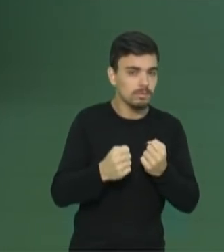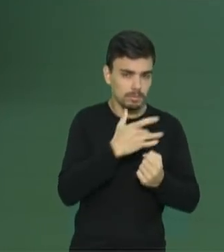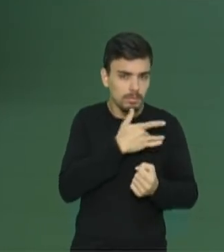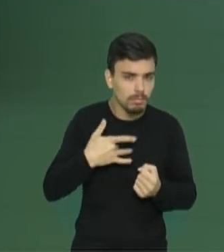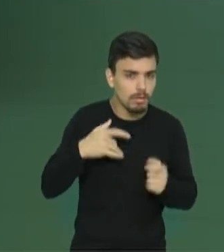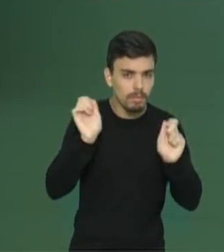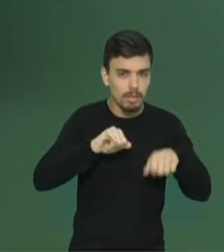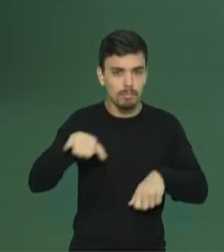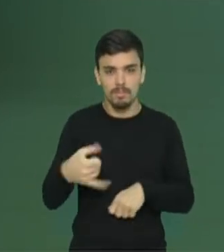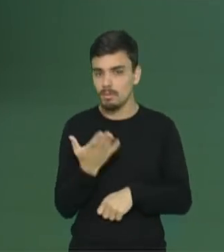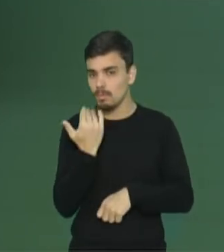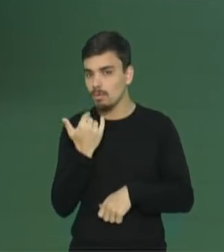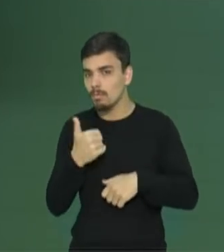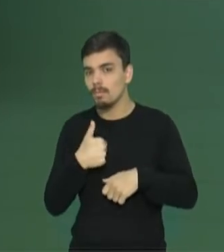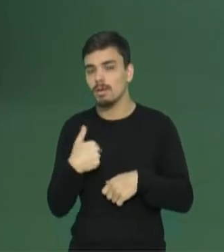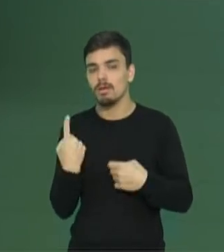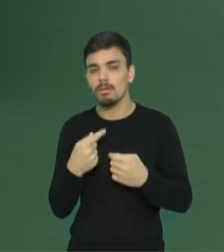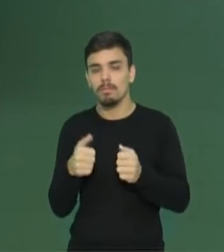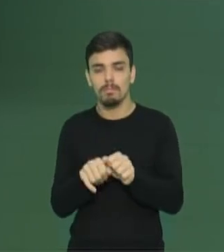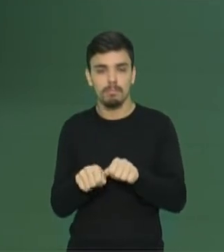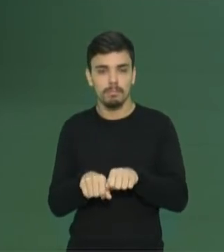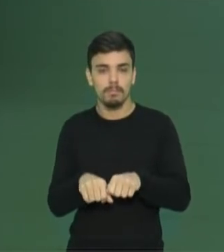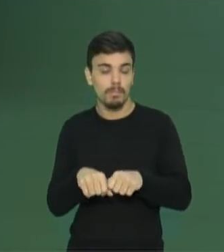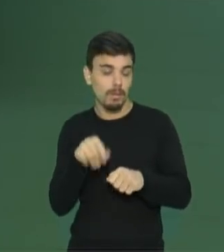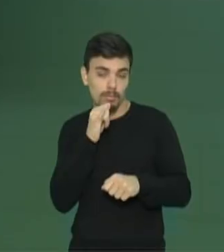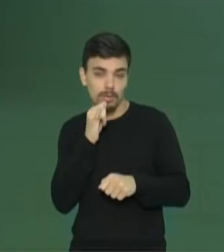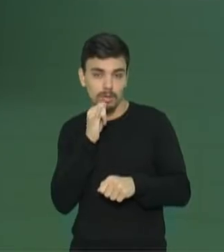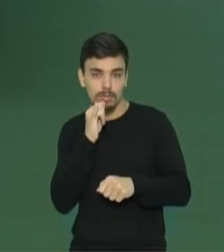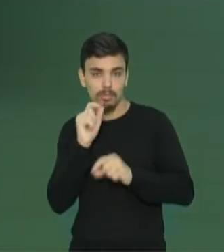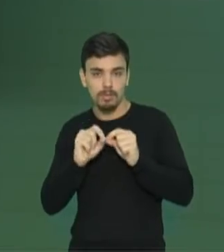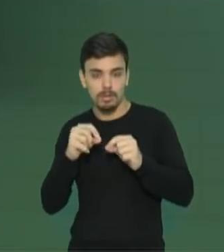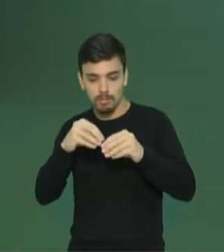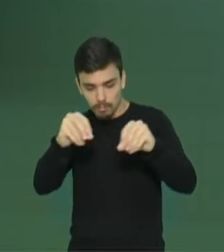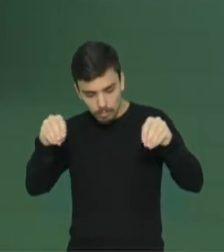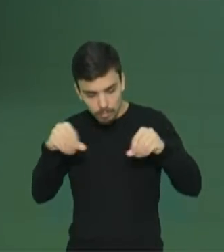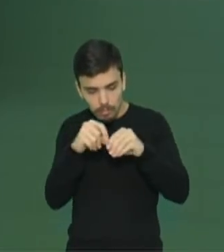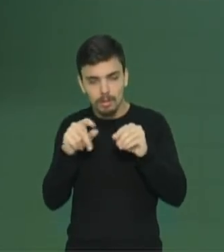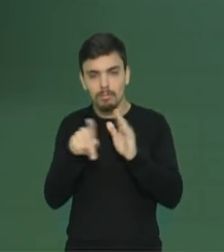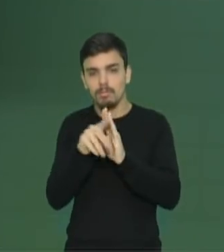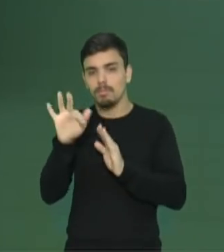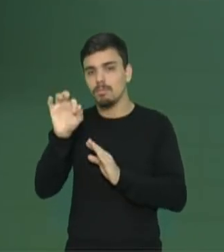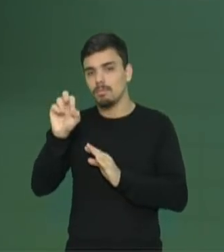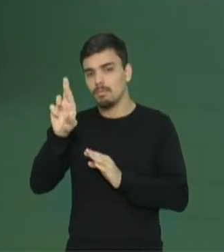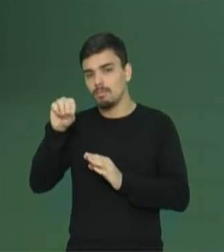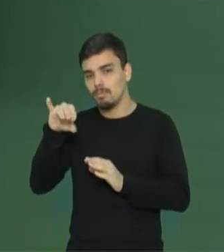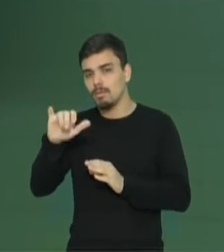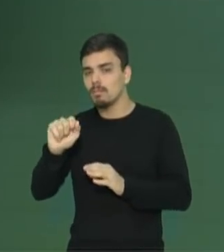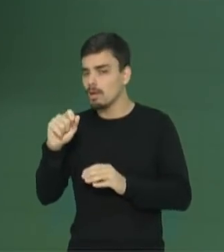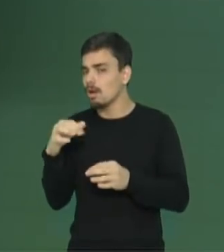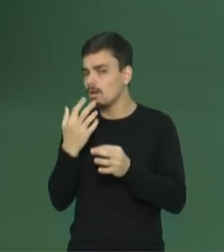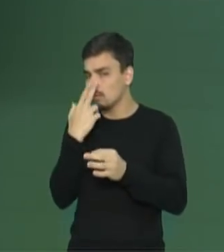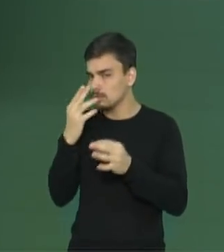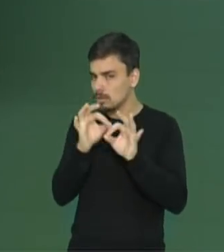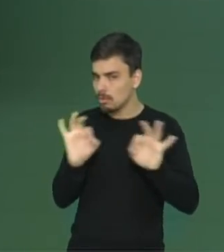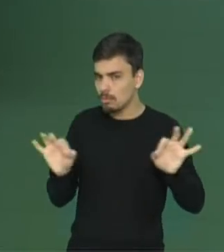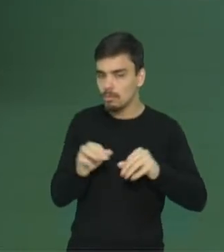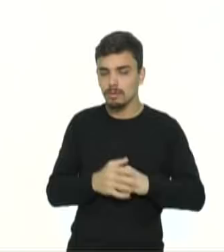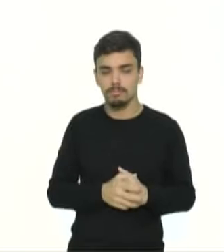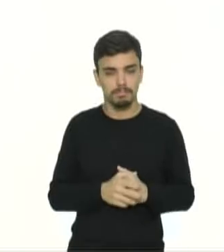dá para aproveitar para comer. Uma farinha de formiga deve ser ótima, né? Cheia de vitamina A, ácido fórmico. Vamos lá para a notícia.